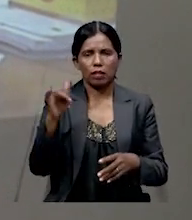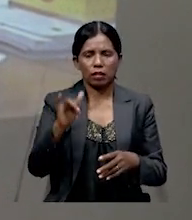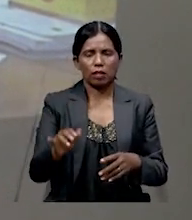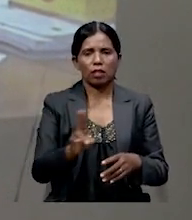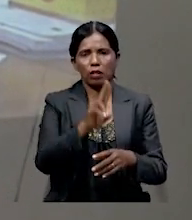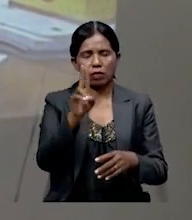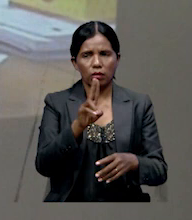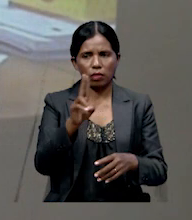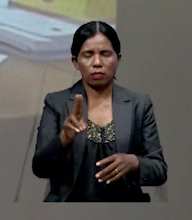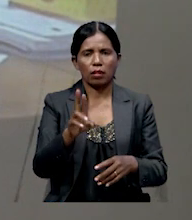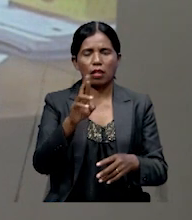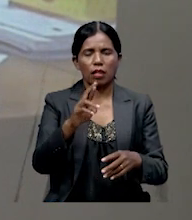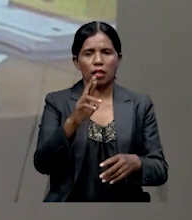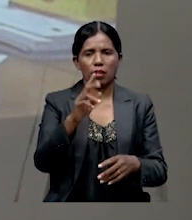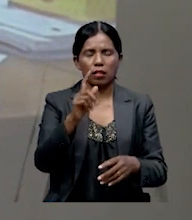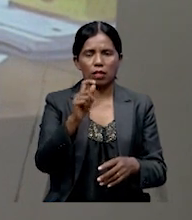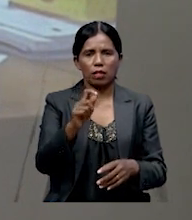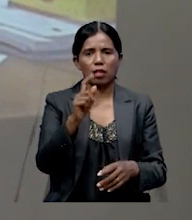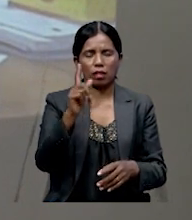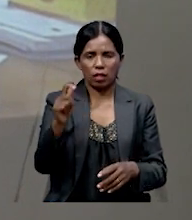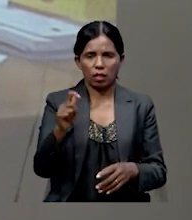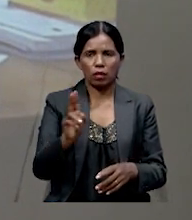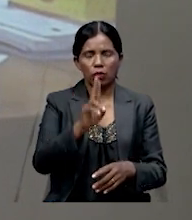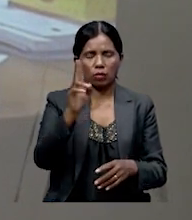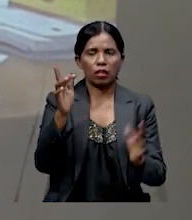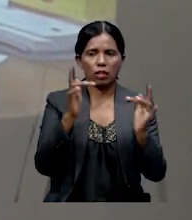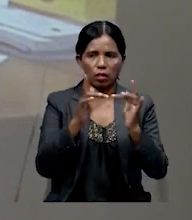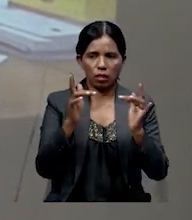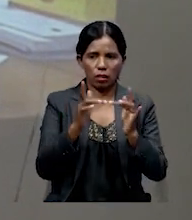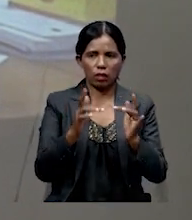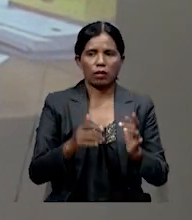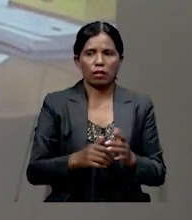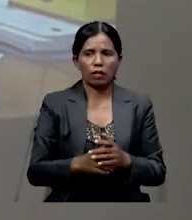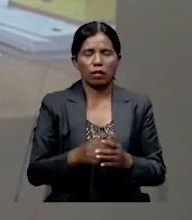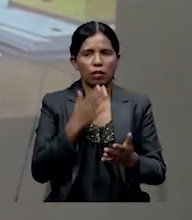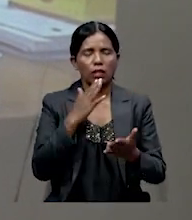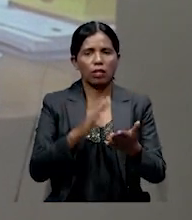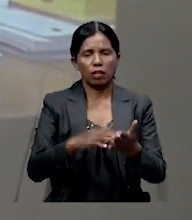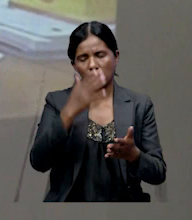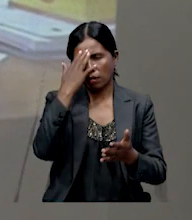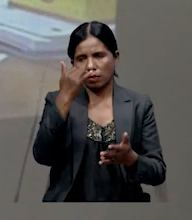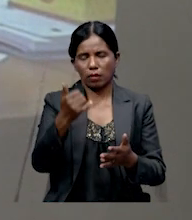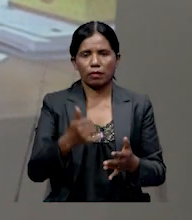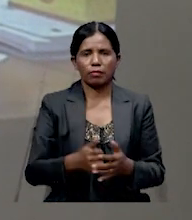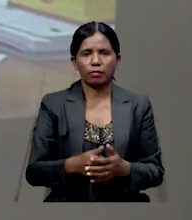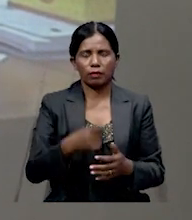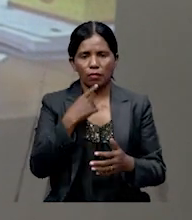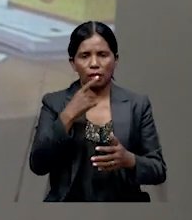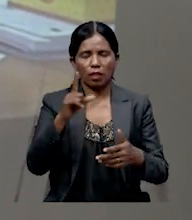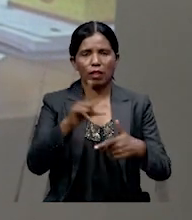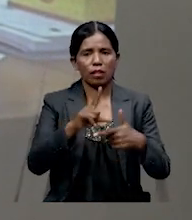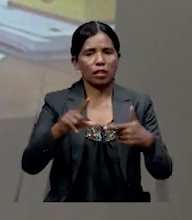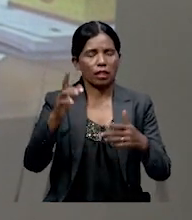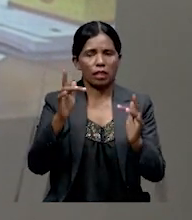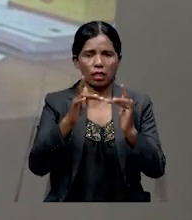rede Timor Telecom utilização ba internet né. Lá dia que ele tamba saída. Lamentação linha internet,